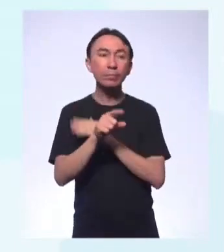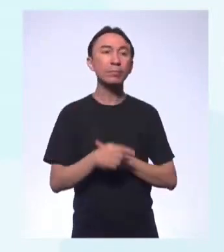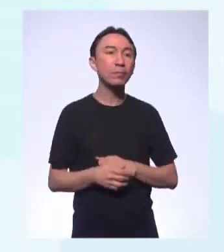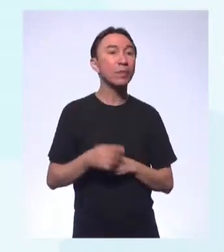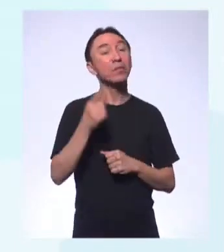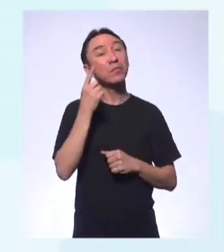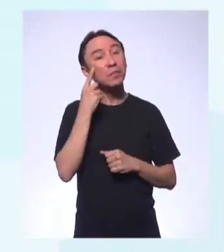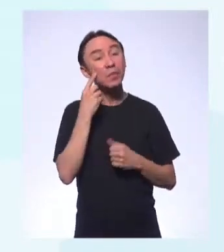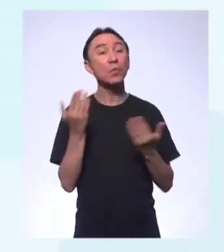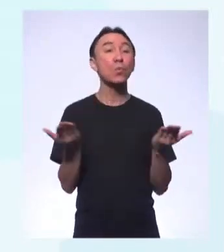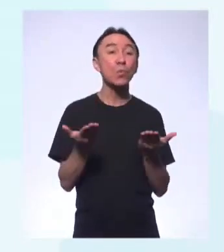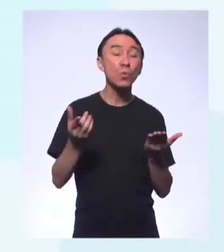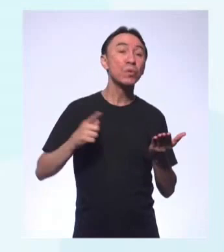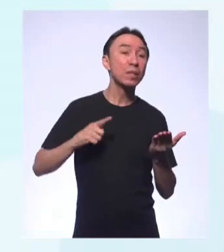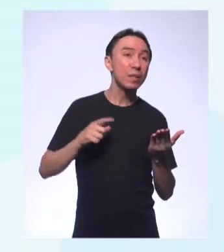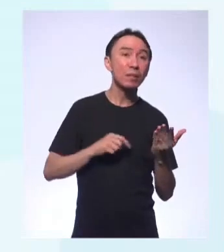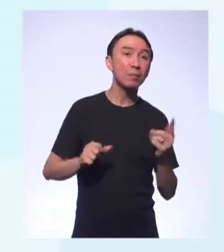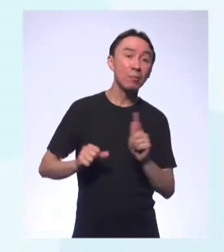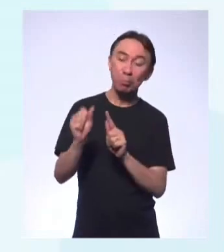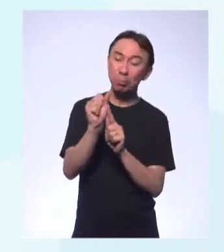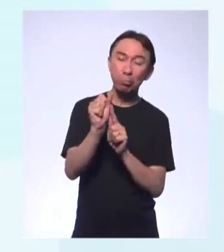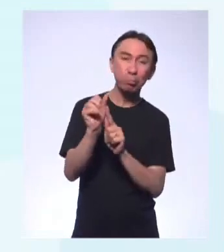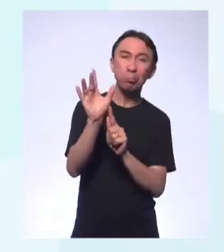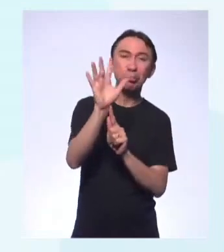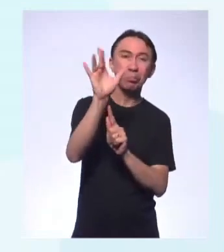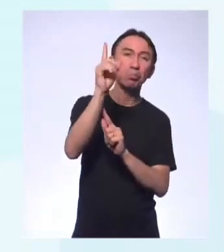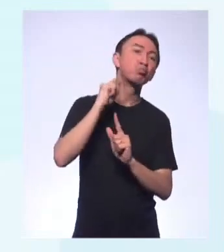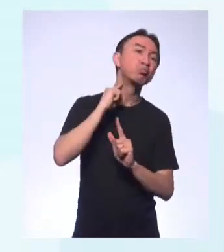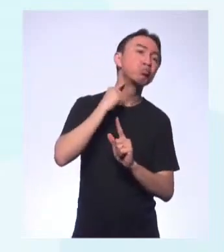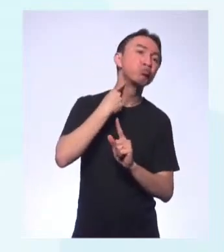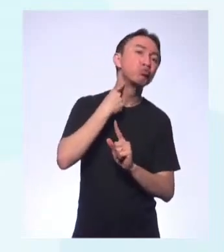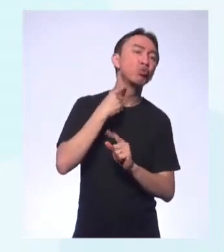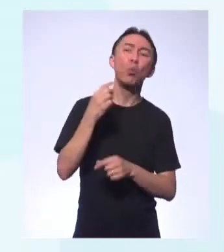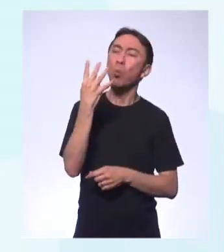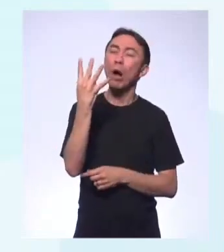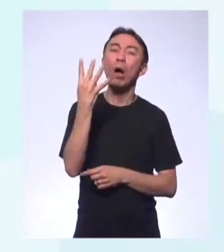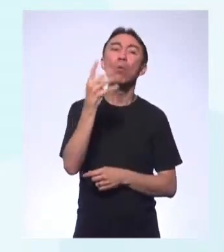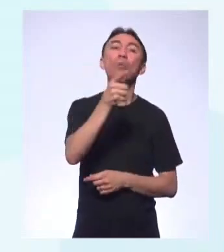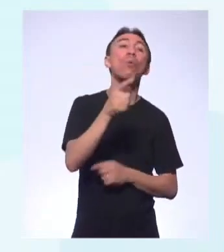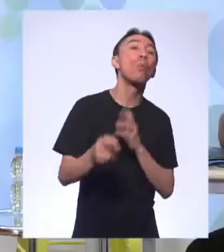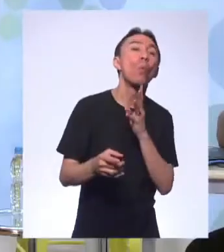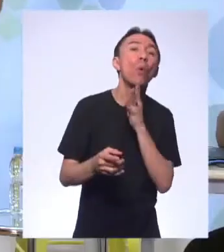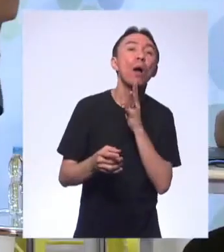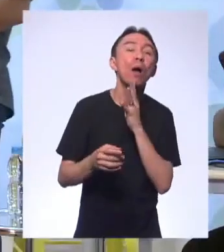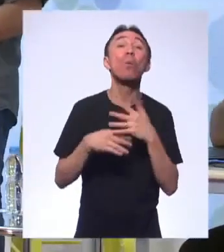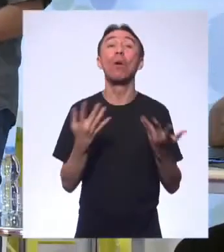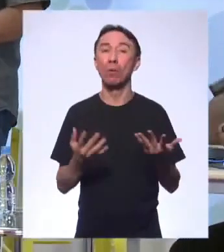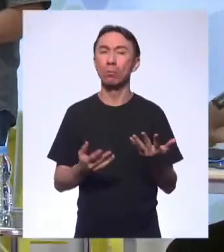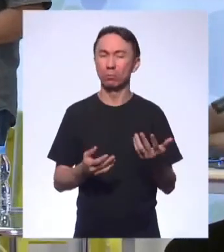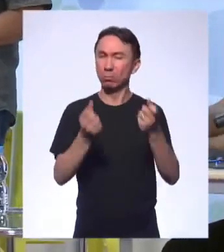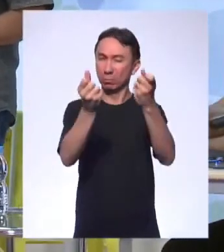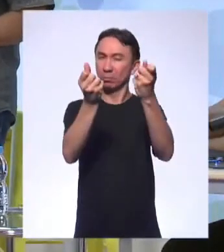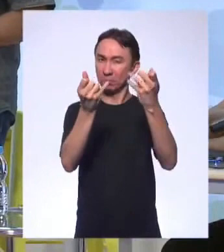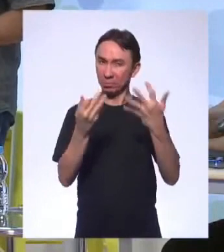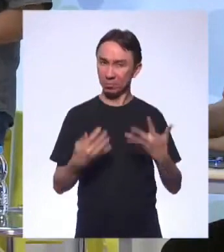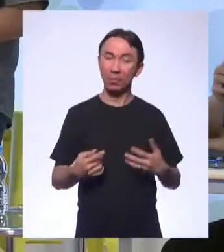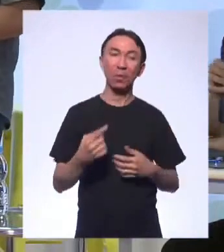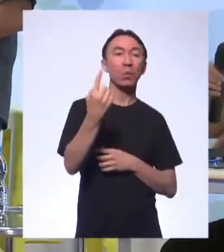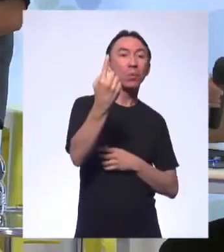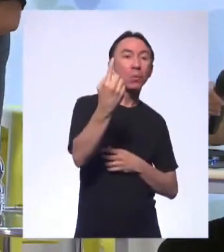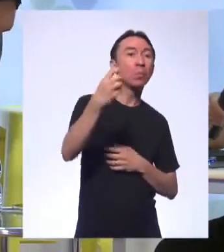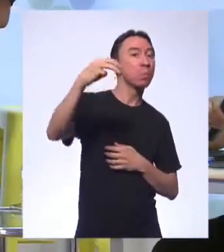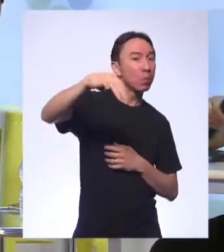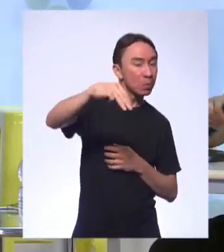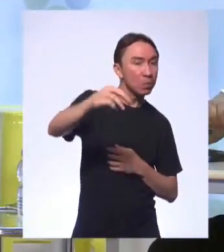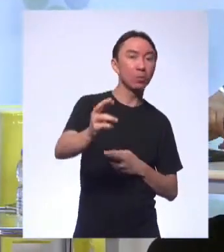tipos de poluição que você conhece, ok? Então aí tem um minutinho aí para vocês estarem respondendo